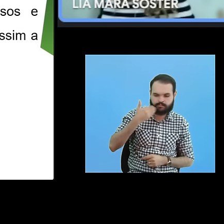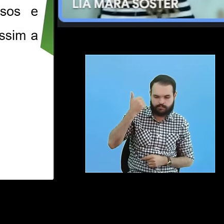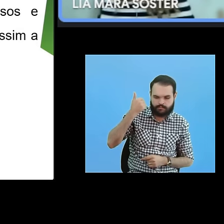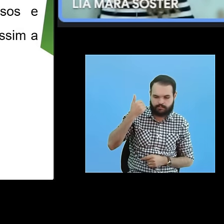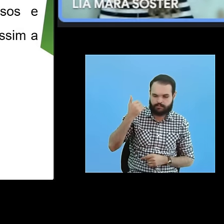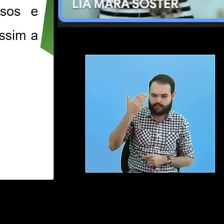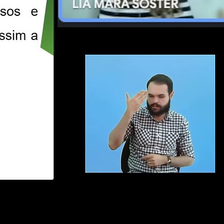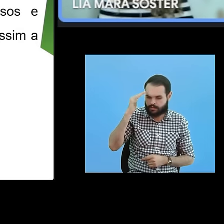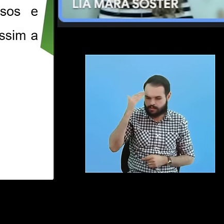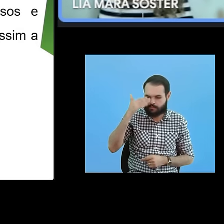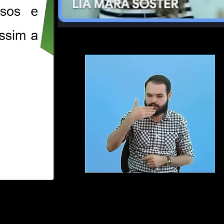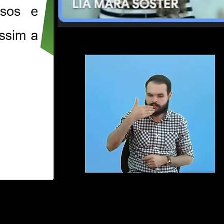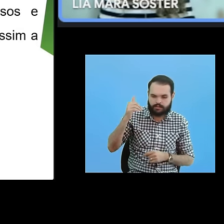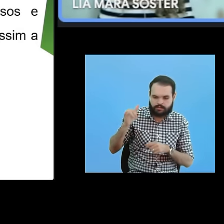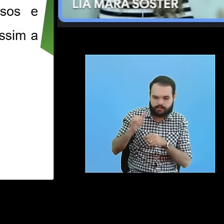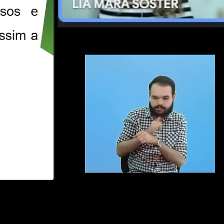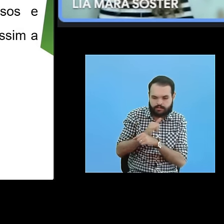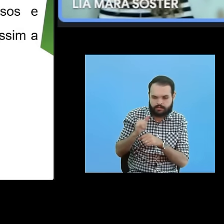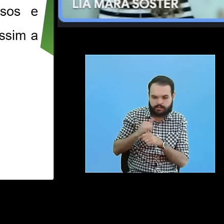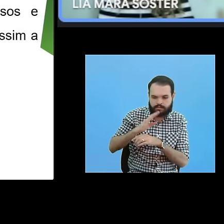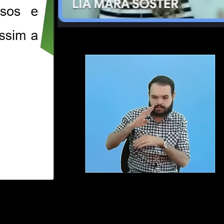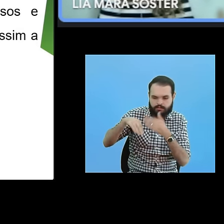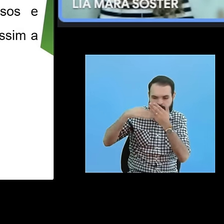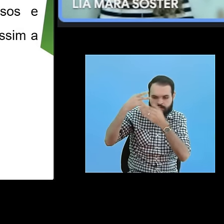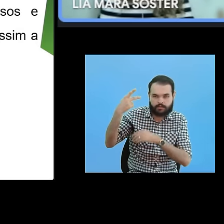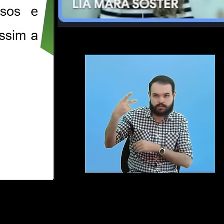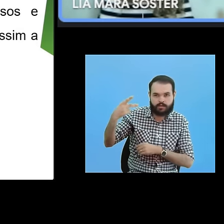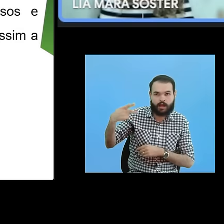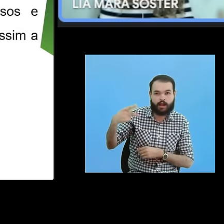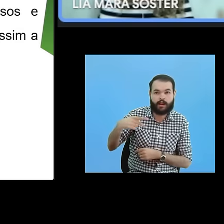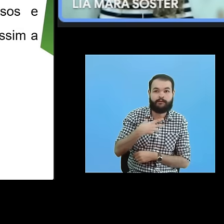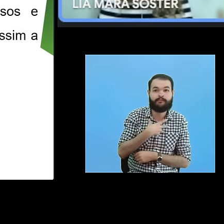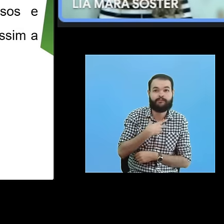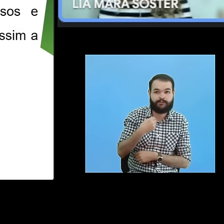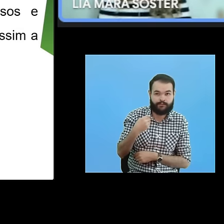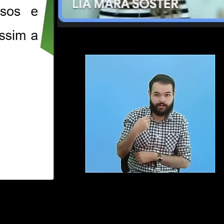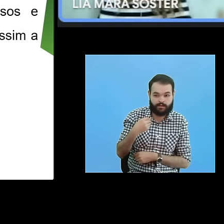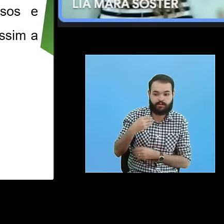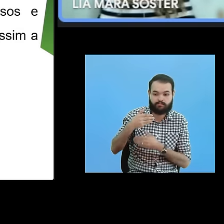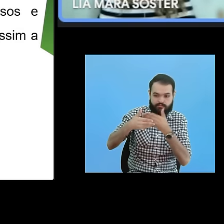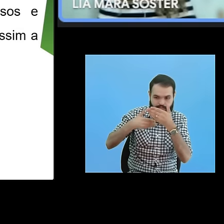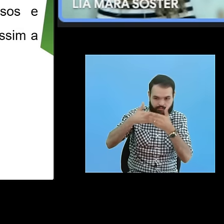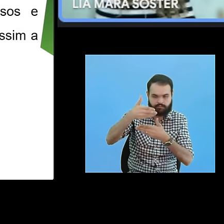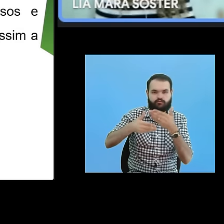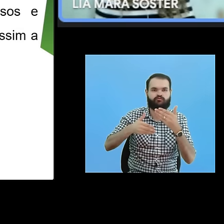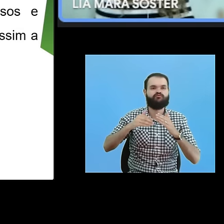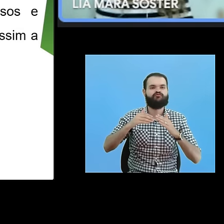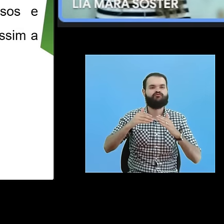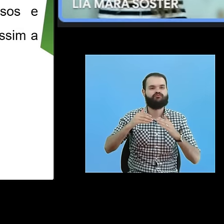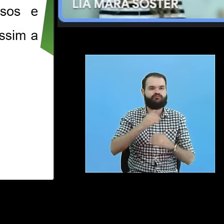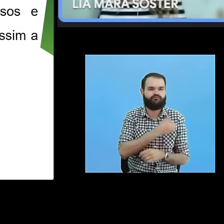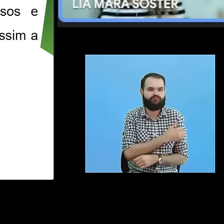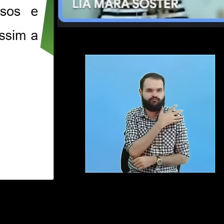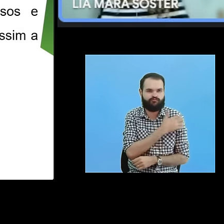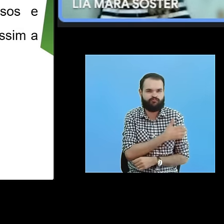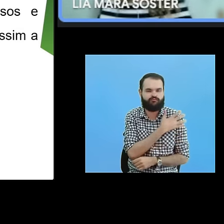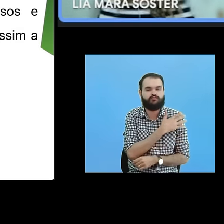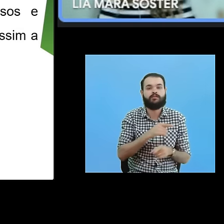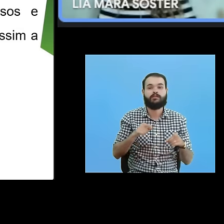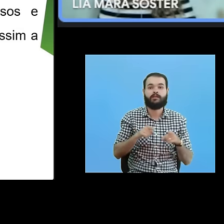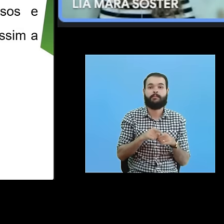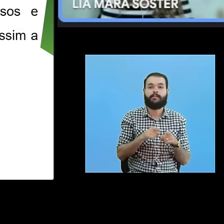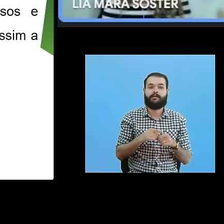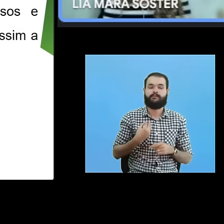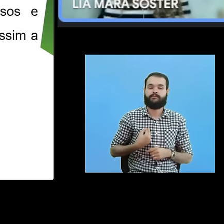né, estratégias para o desenvolvimento da filha no processo de escolarização e das atividades de vida autônoma. Ela traz a